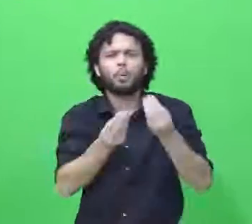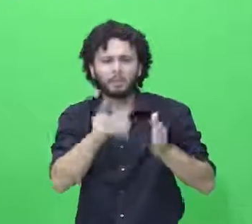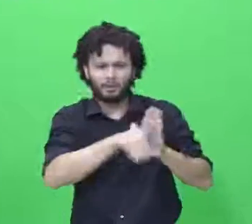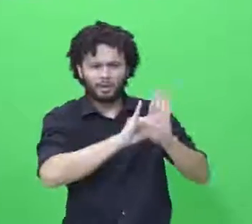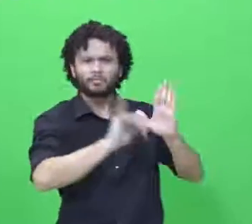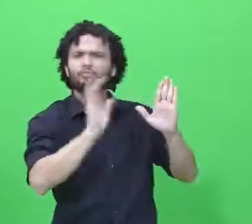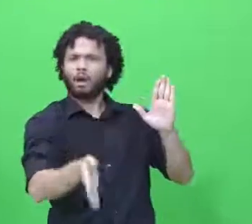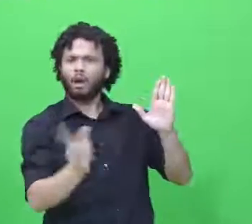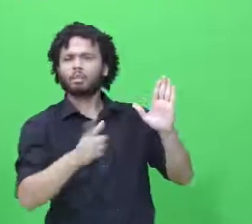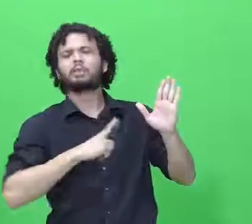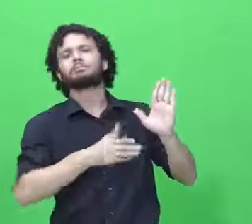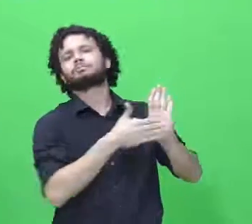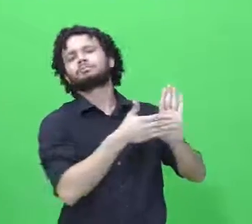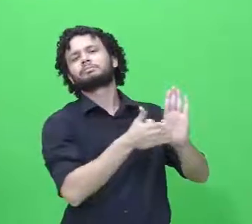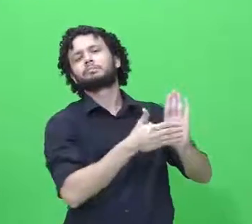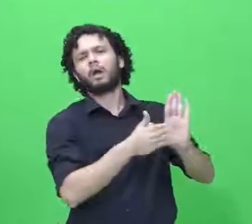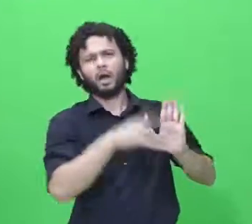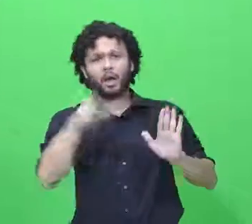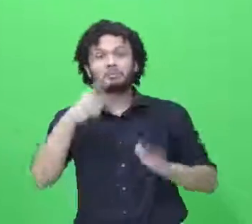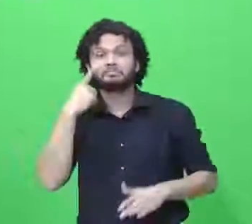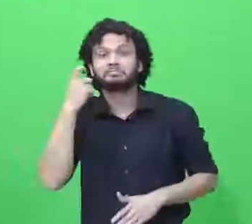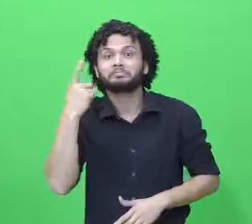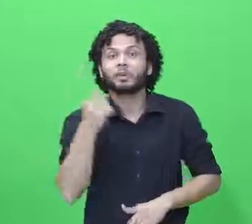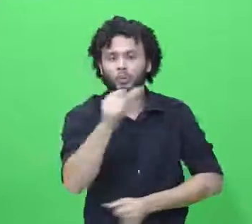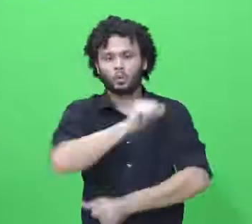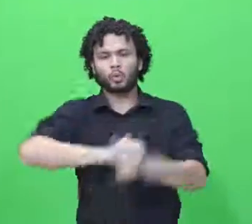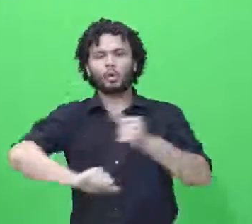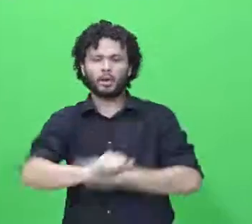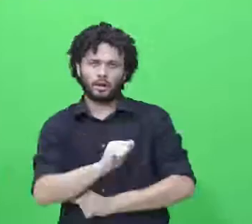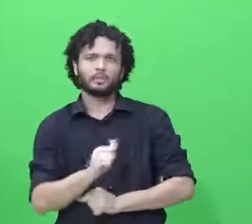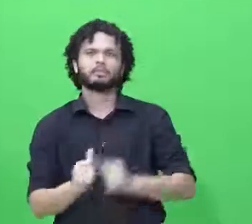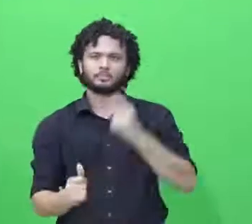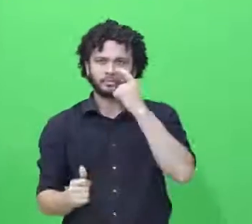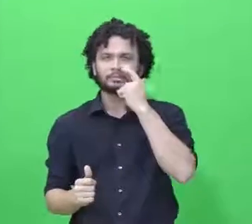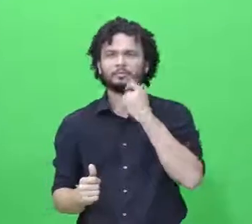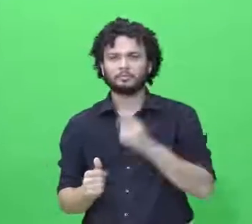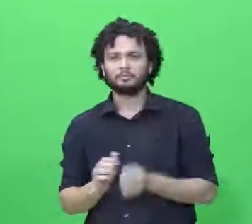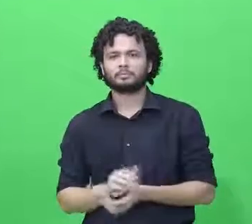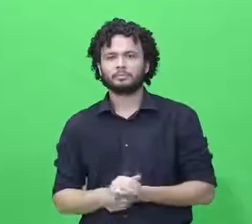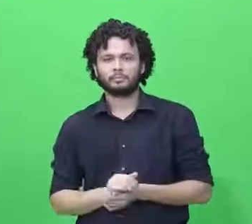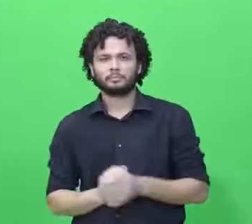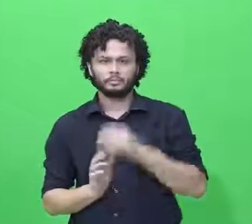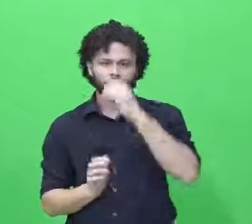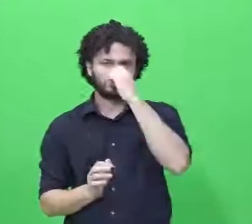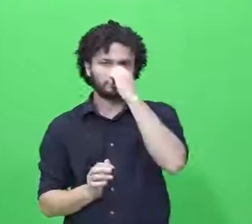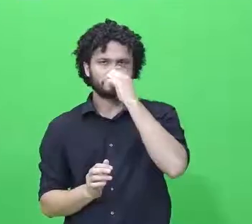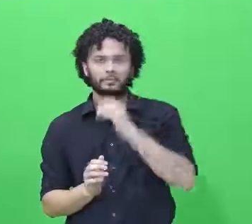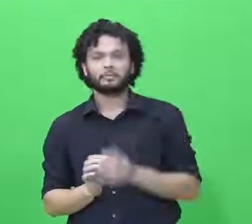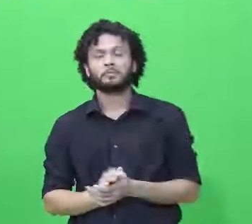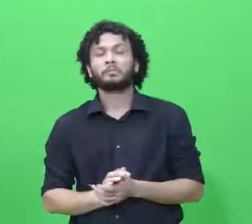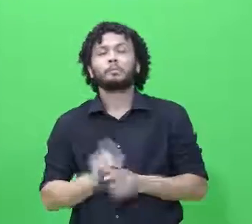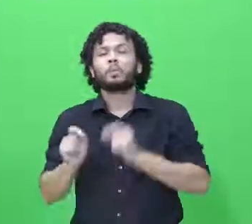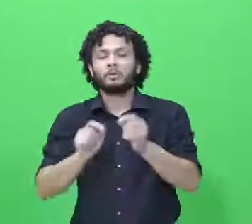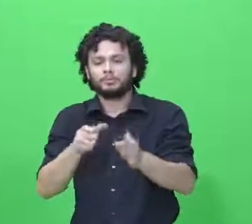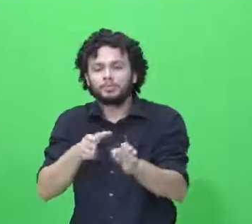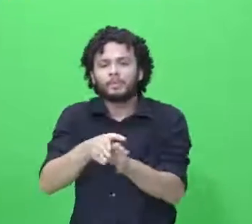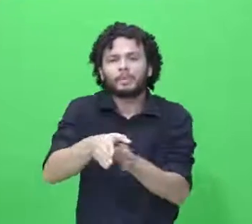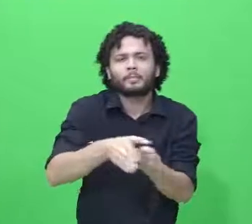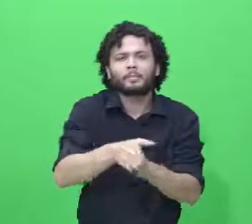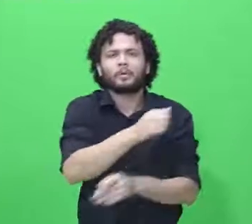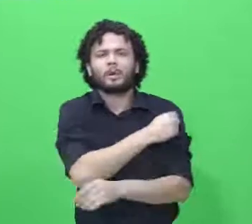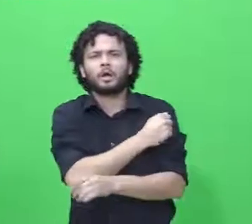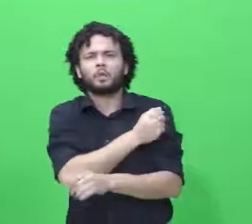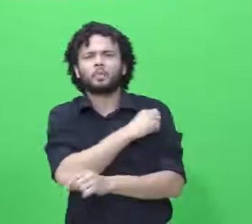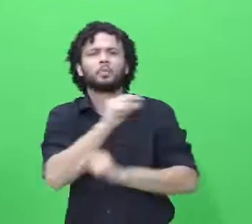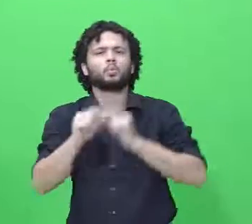já feita, proposta, é muito mais interessante alterar, modificar e incluir, né? E a orientação do aluno. A orientação do